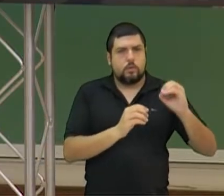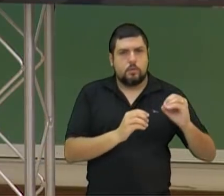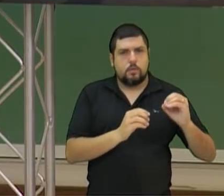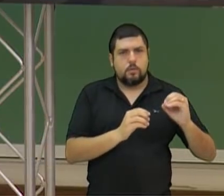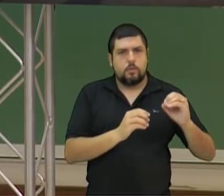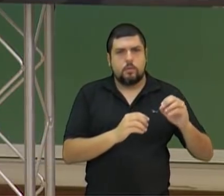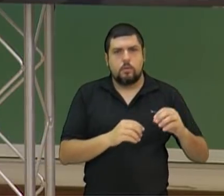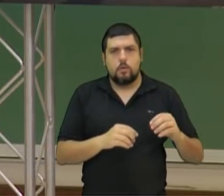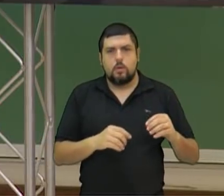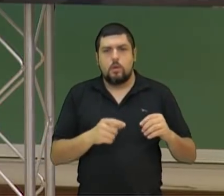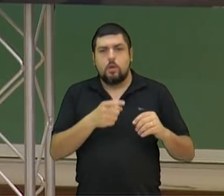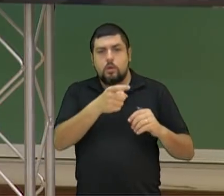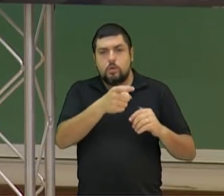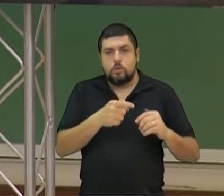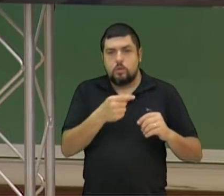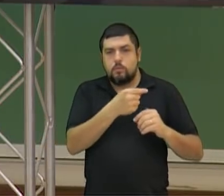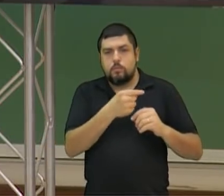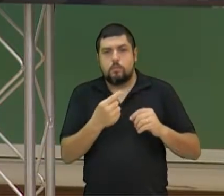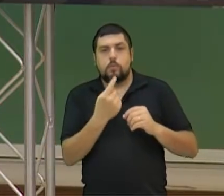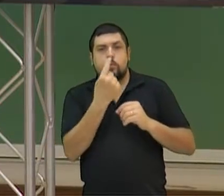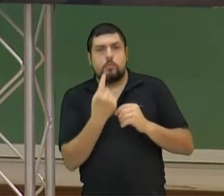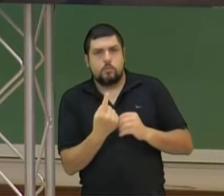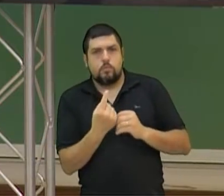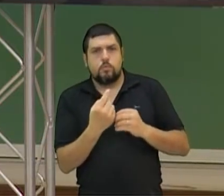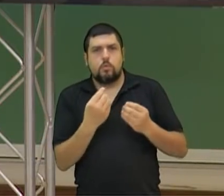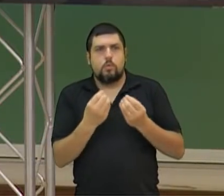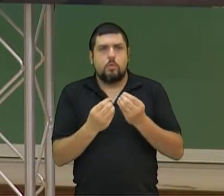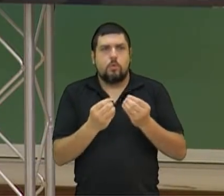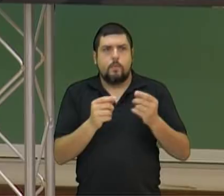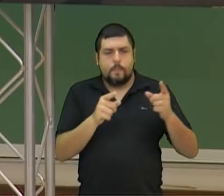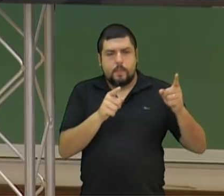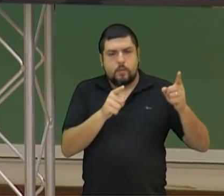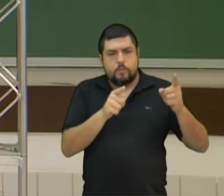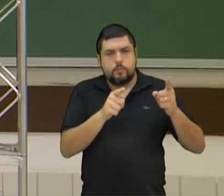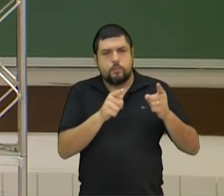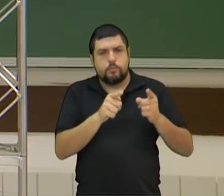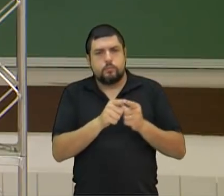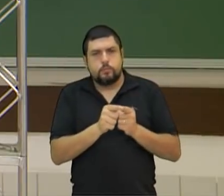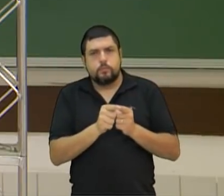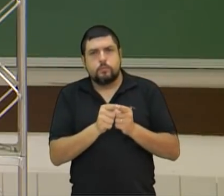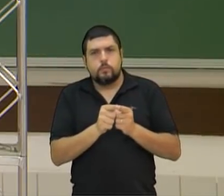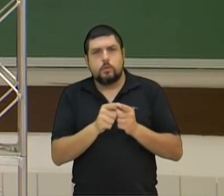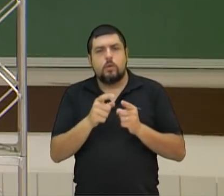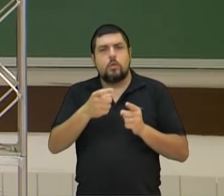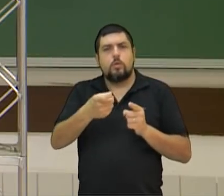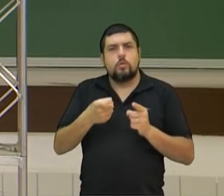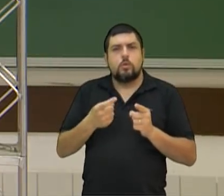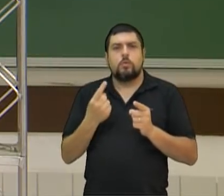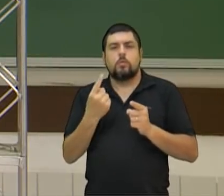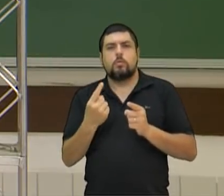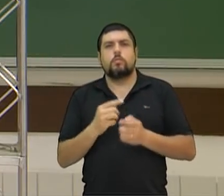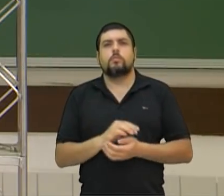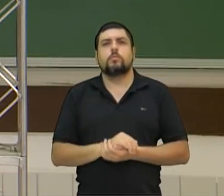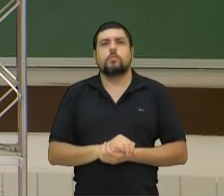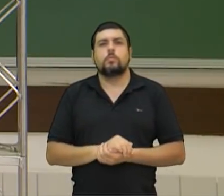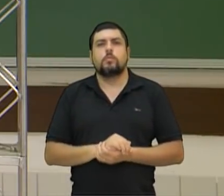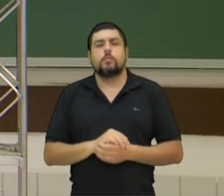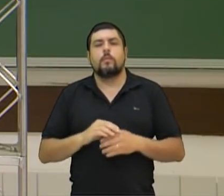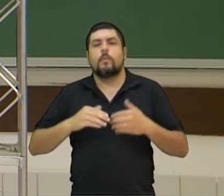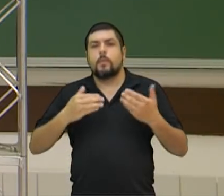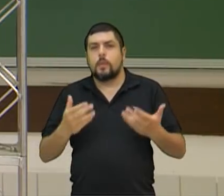x menos 1, eu tenho essa origemzinha aqui em cima do x igual a 1. Ok? Então, isso vai